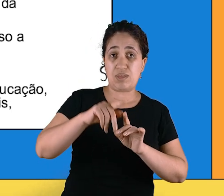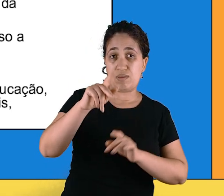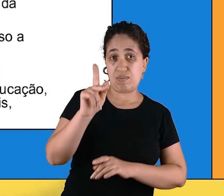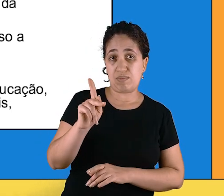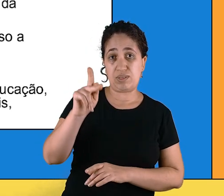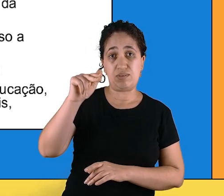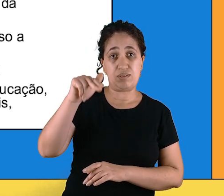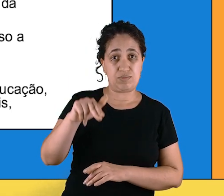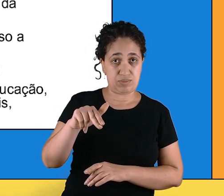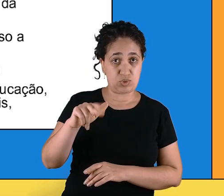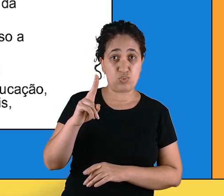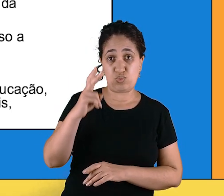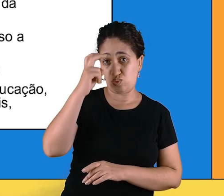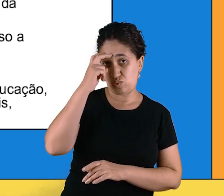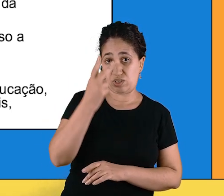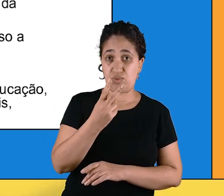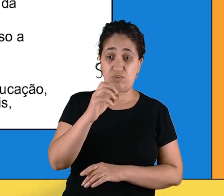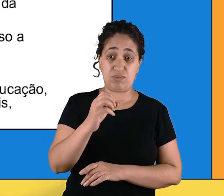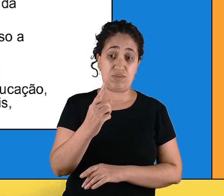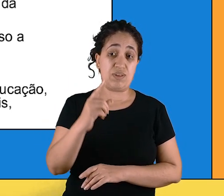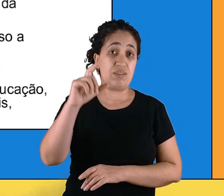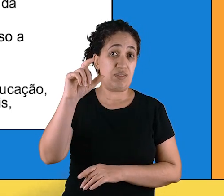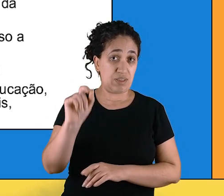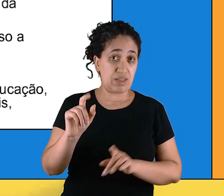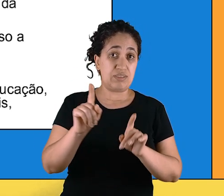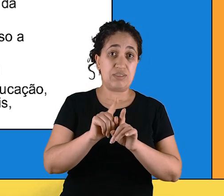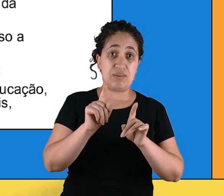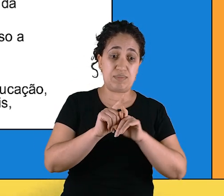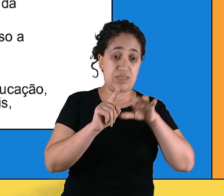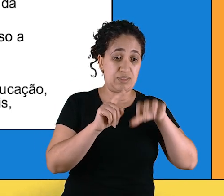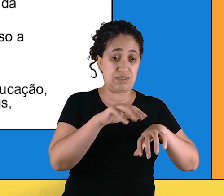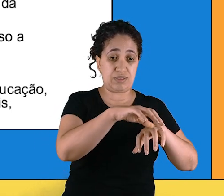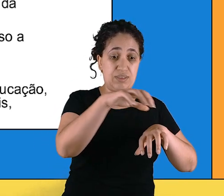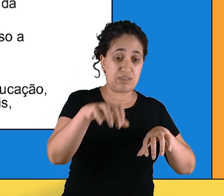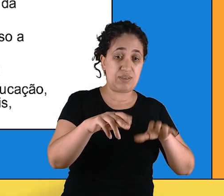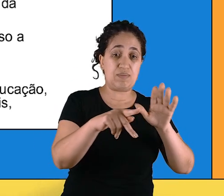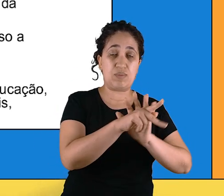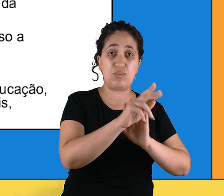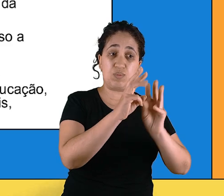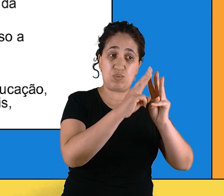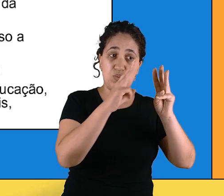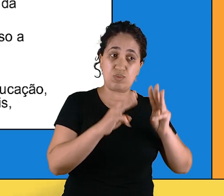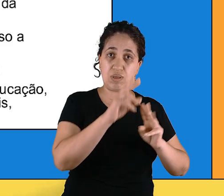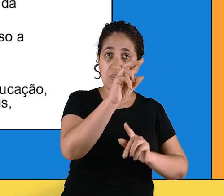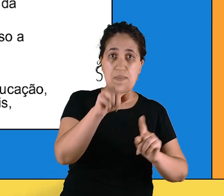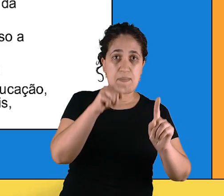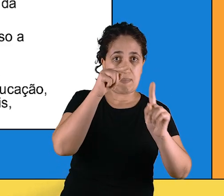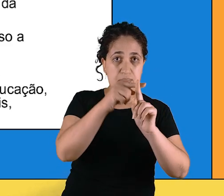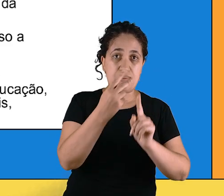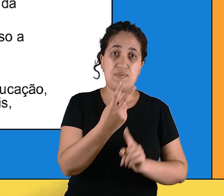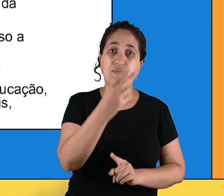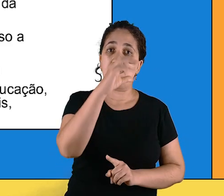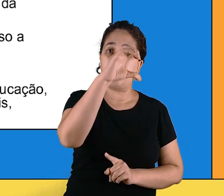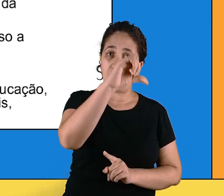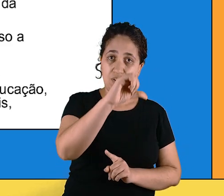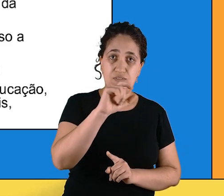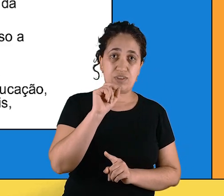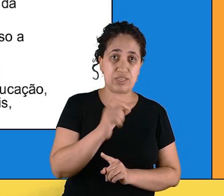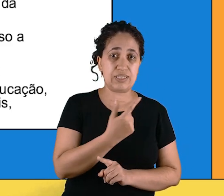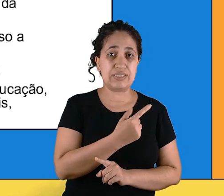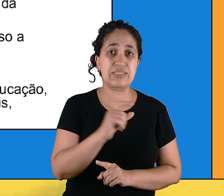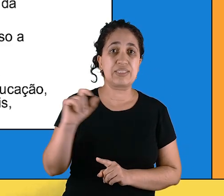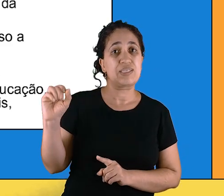Plano Nacional de Cultura de 2010, né, no Plano Setorial de Museus, colocou uma meta, a meta 29, de